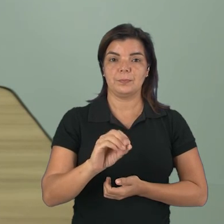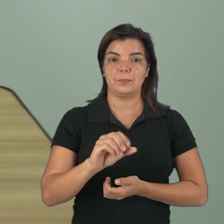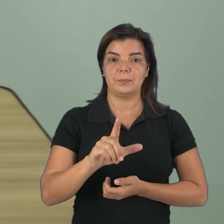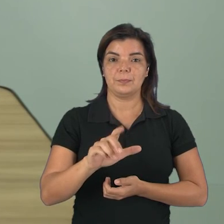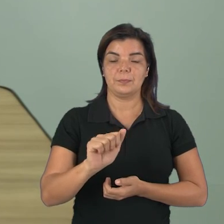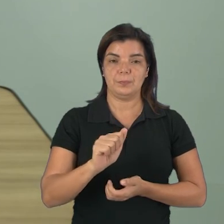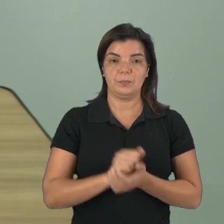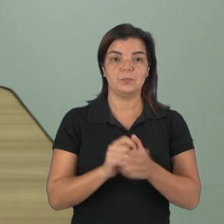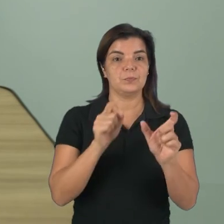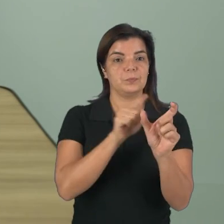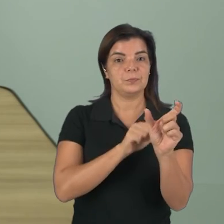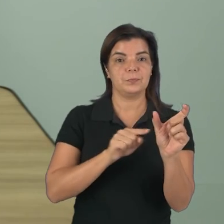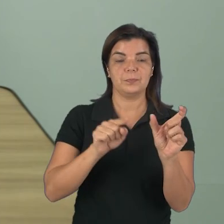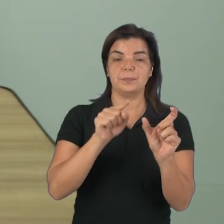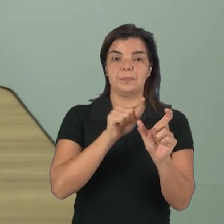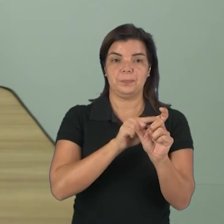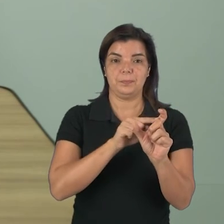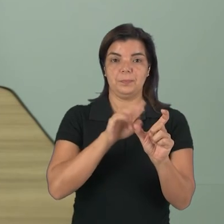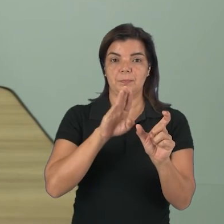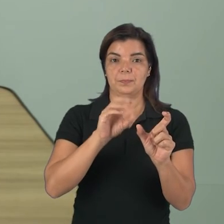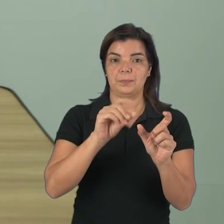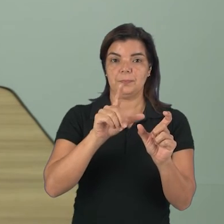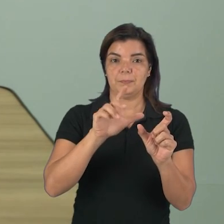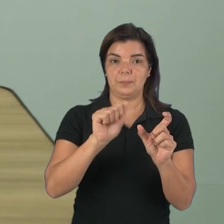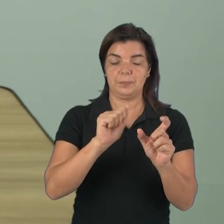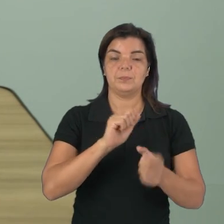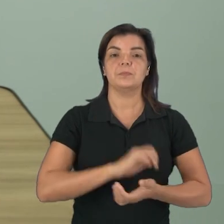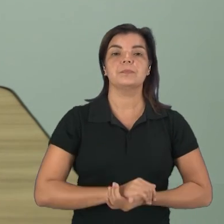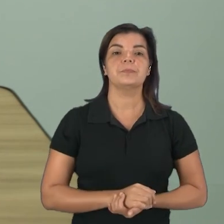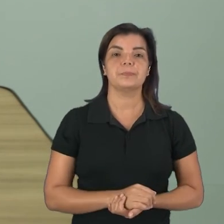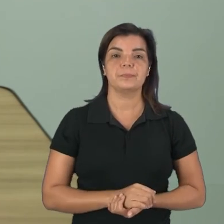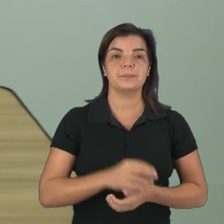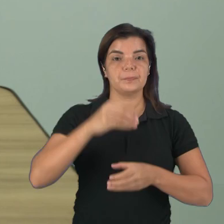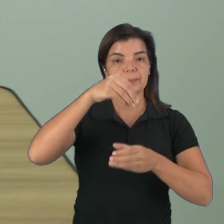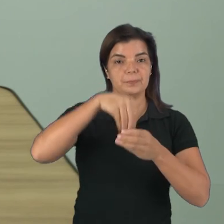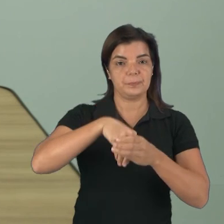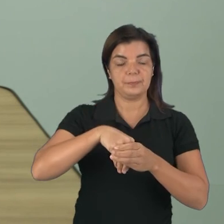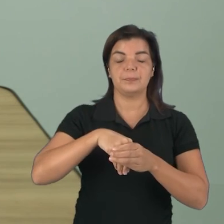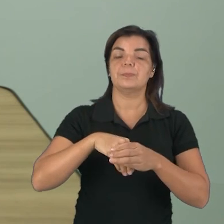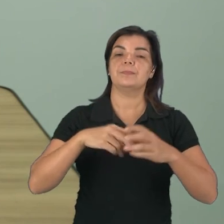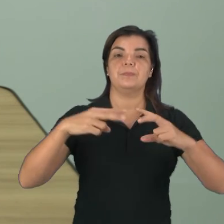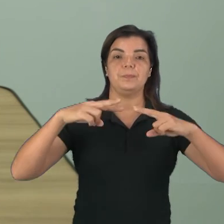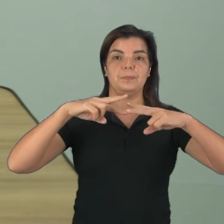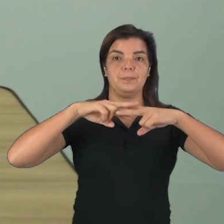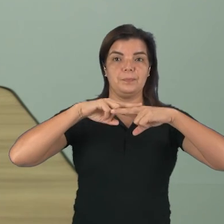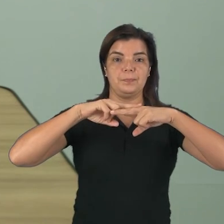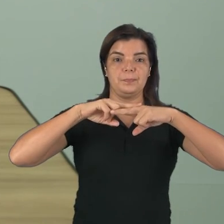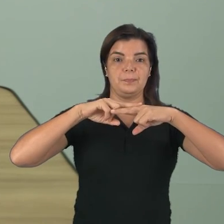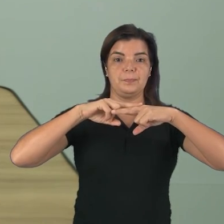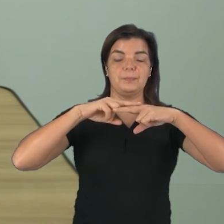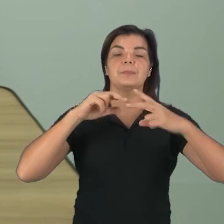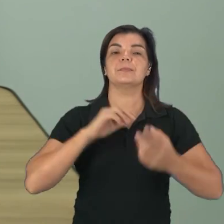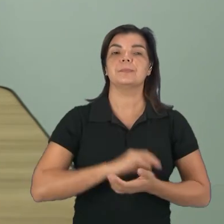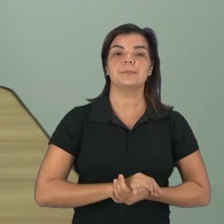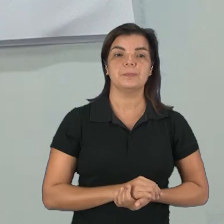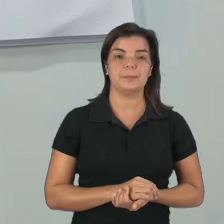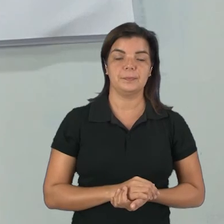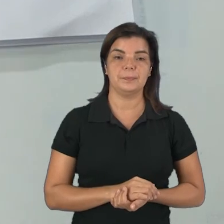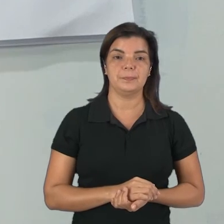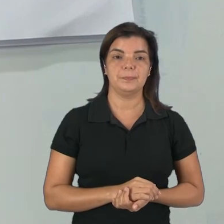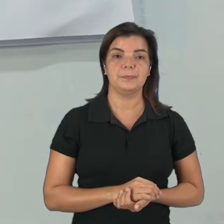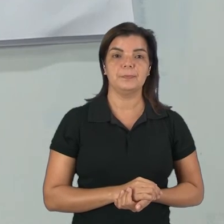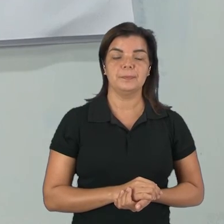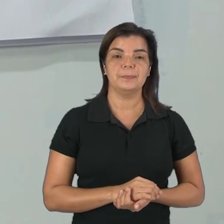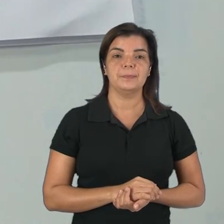vamos circular a palavra bola dentro do nome da fruta Carambola